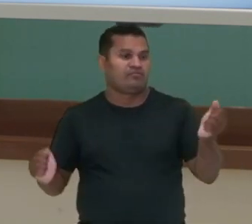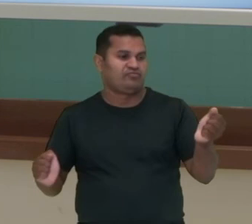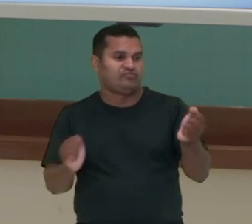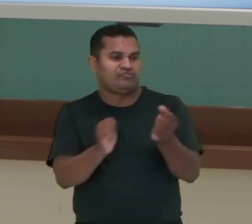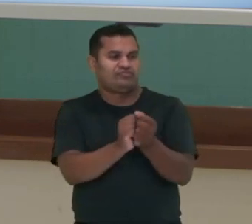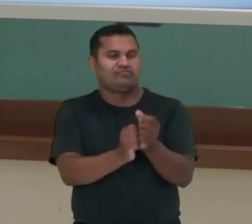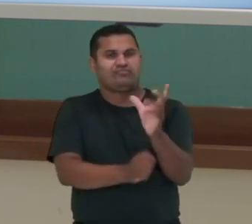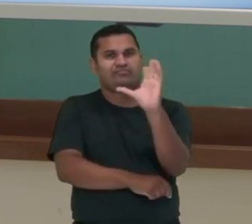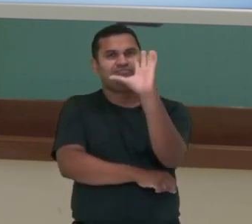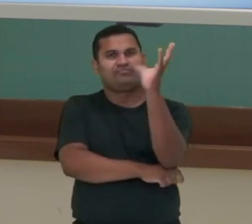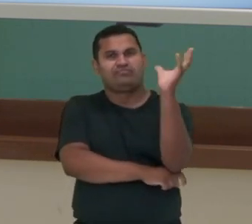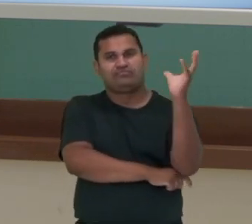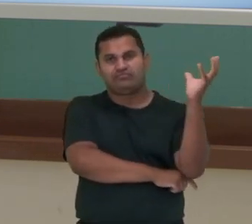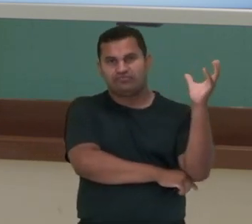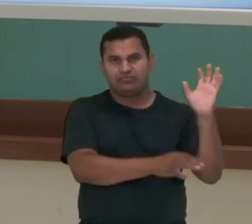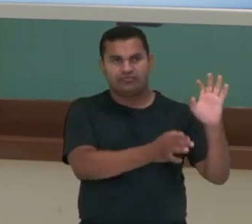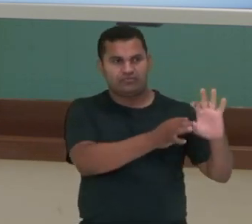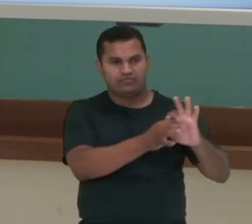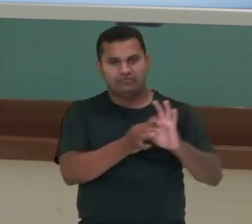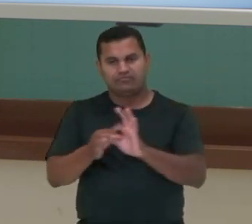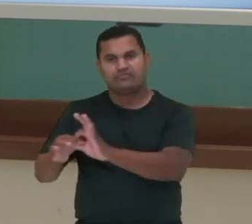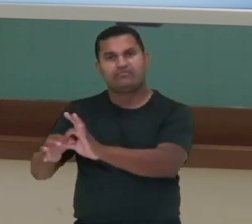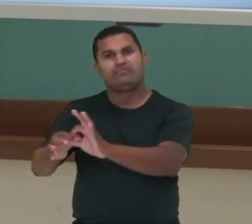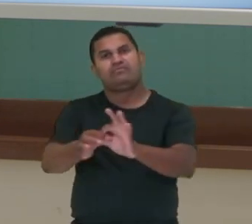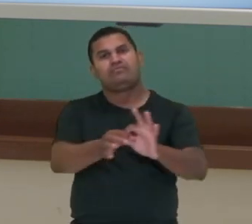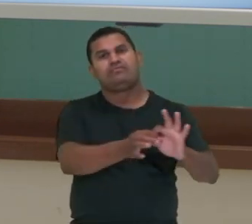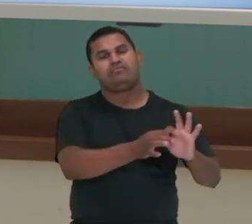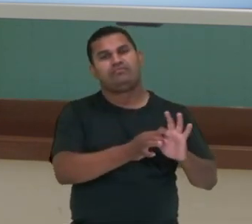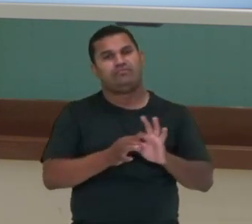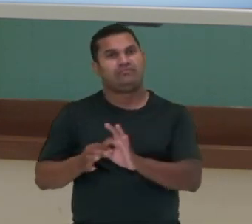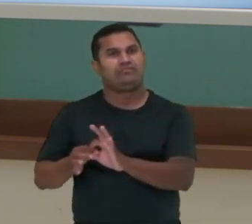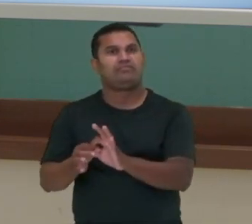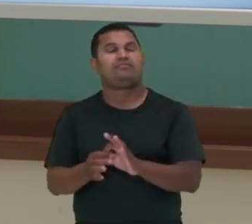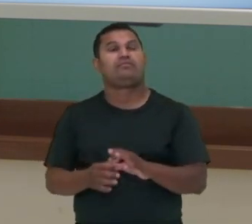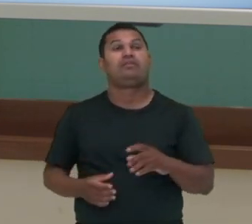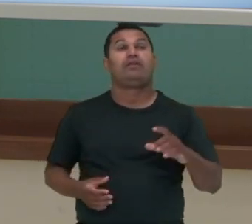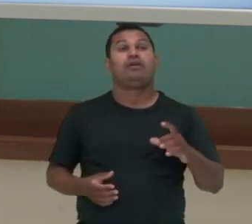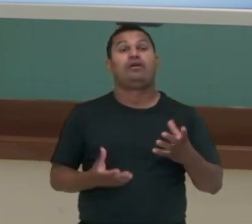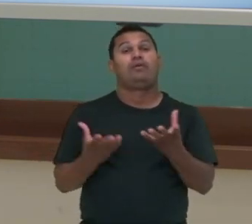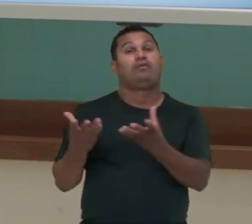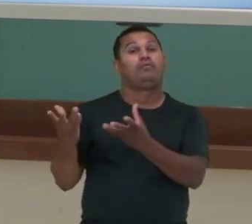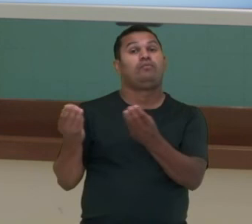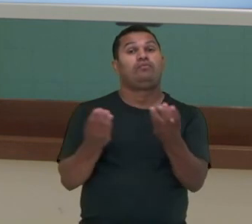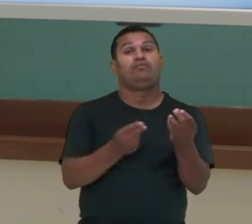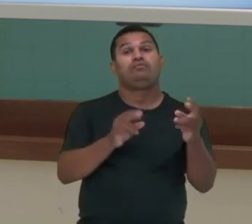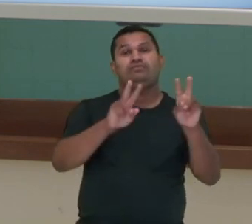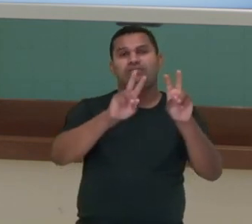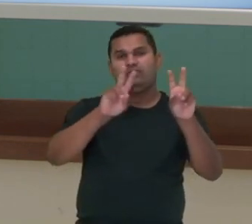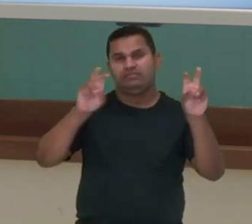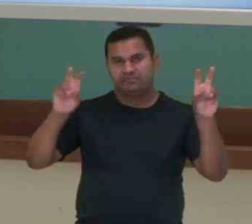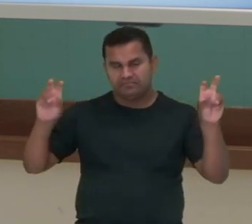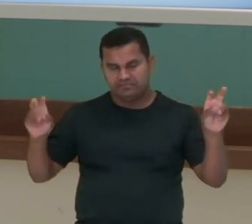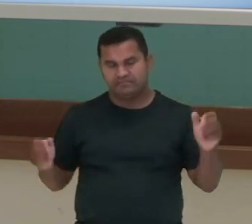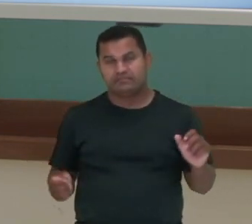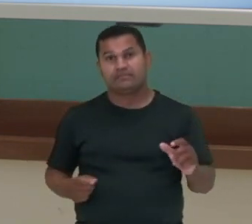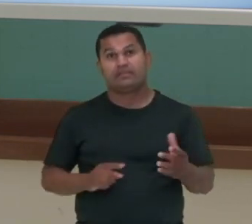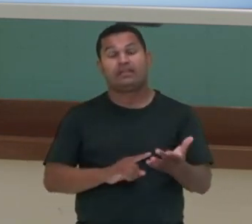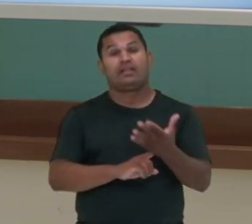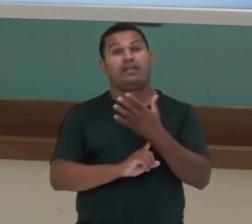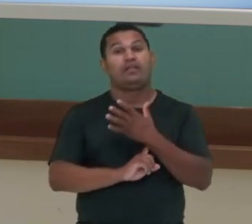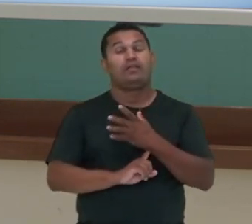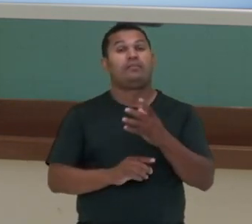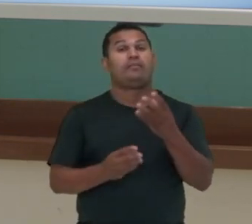vizinhas. Então, é um conjunto de coisas ali que foi pensado para melhorar as relações do